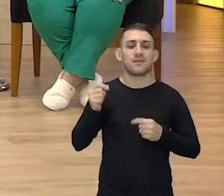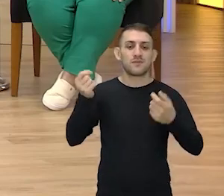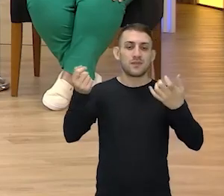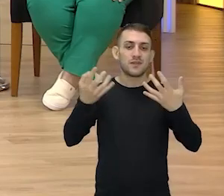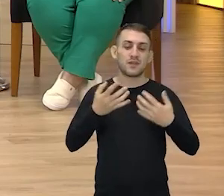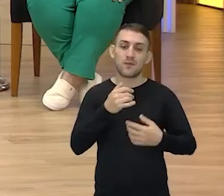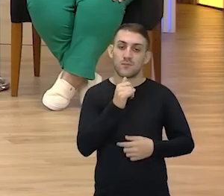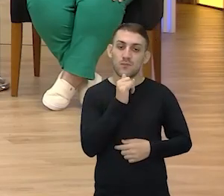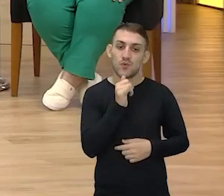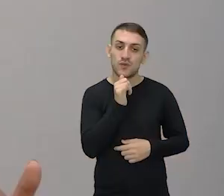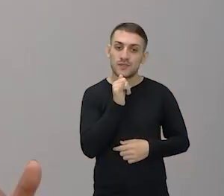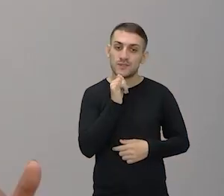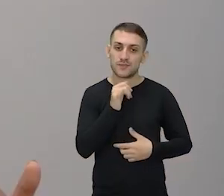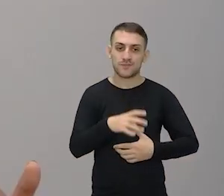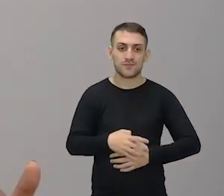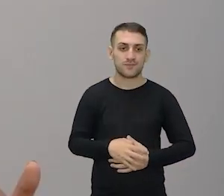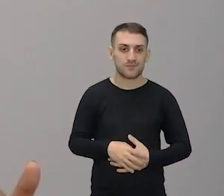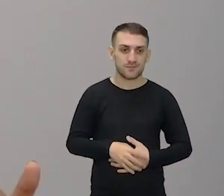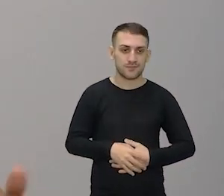né,